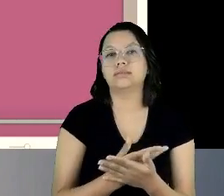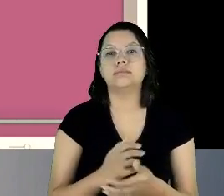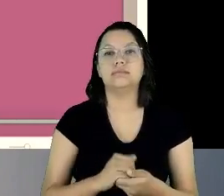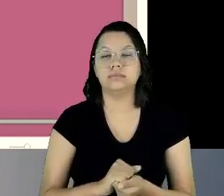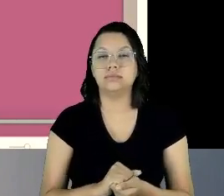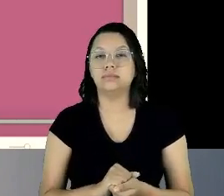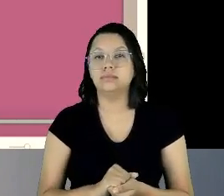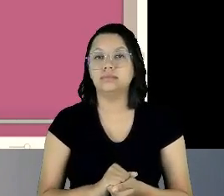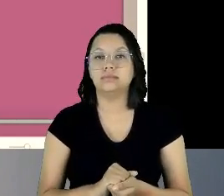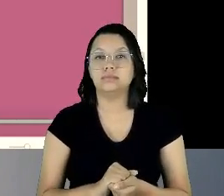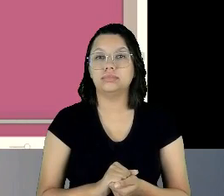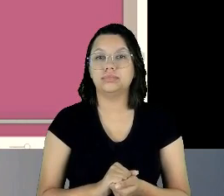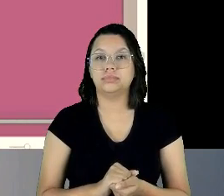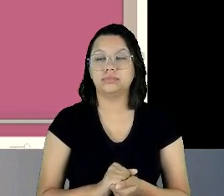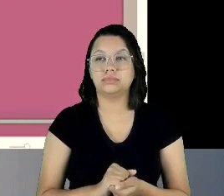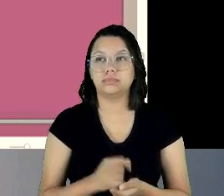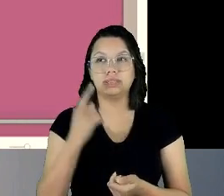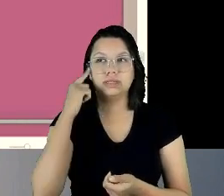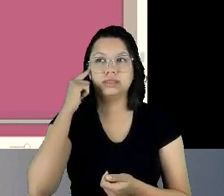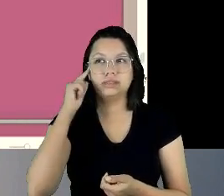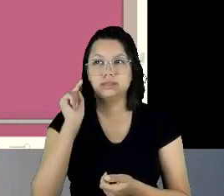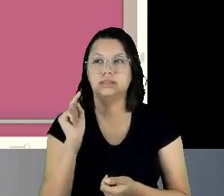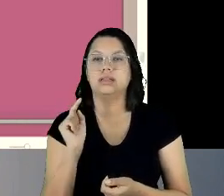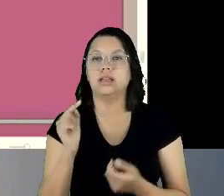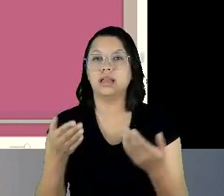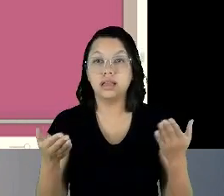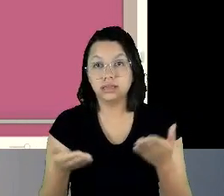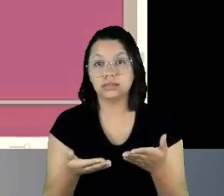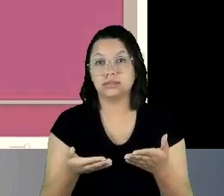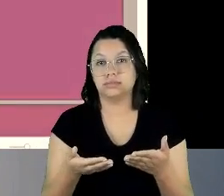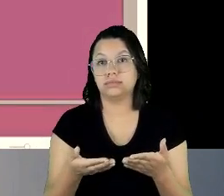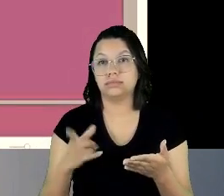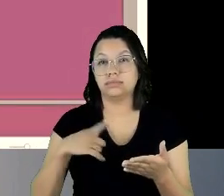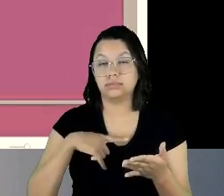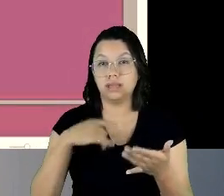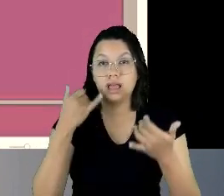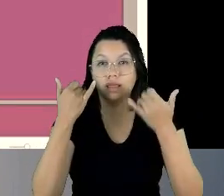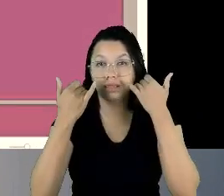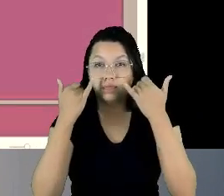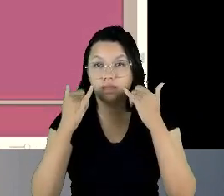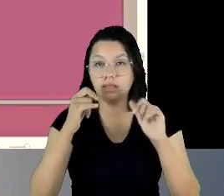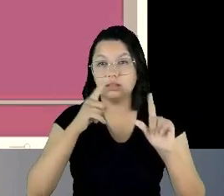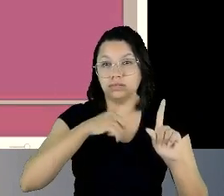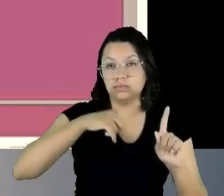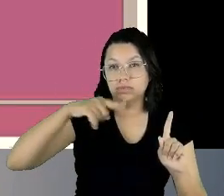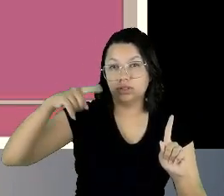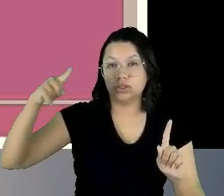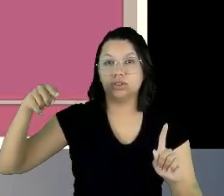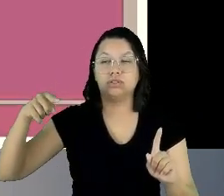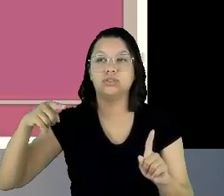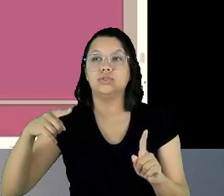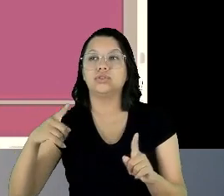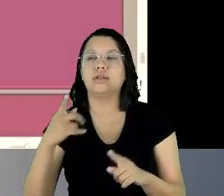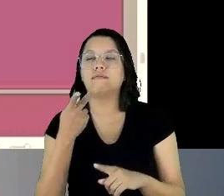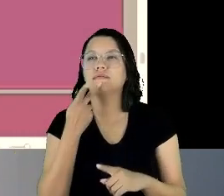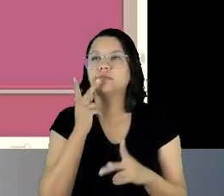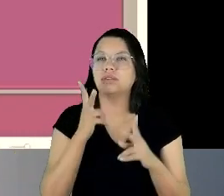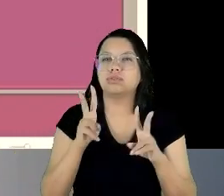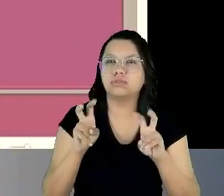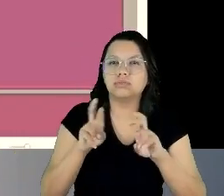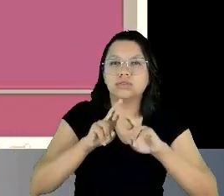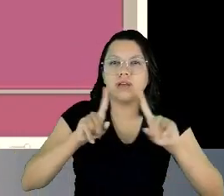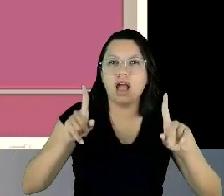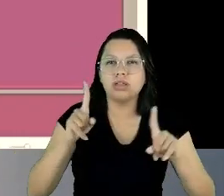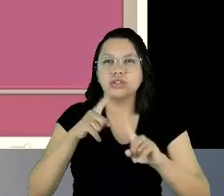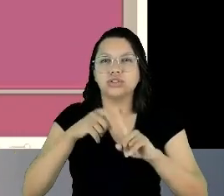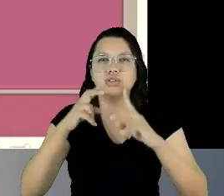enfim, e a ideia é justamente essa, né? Que tenha dados, estatísticas, conte sobre os diferentes tipos